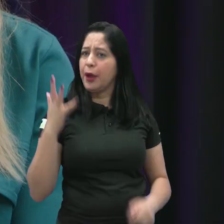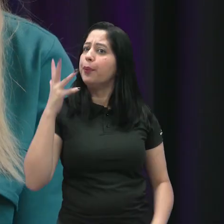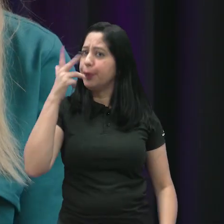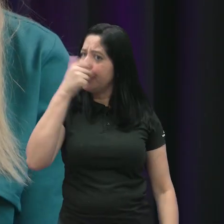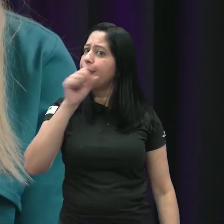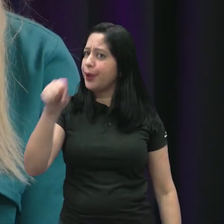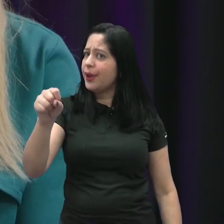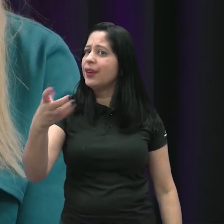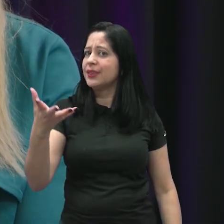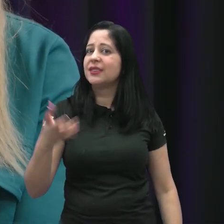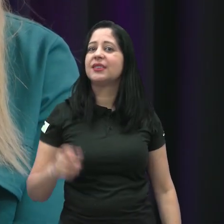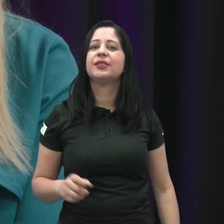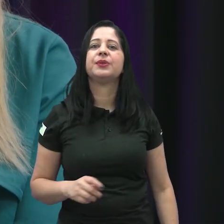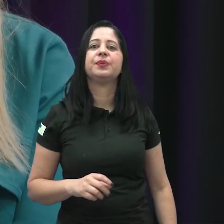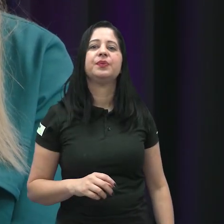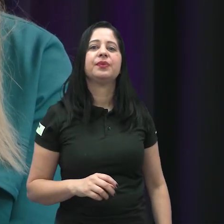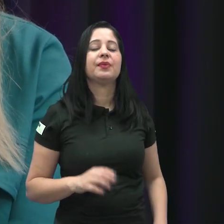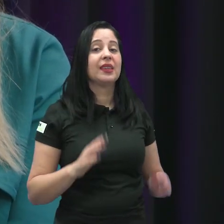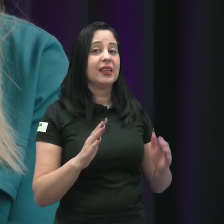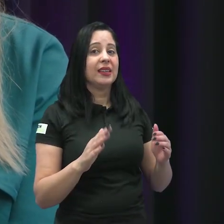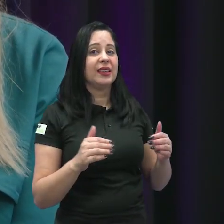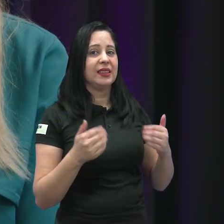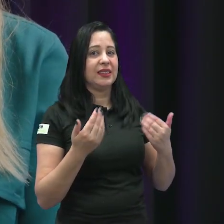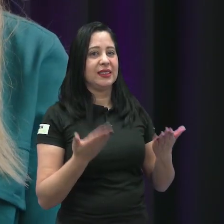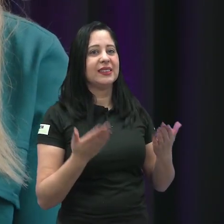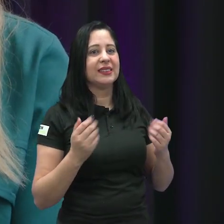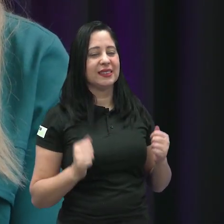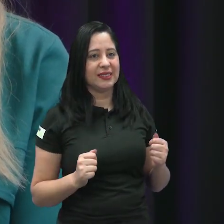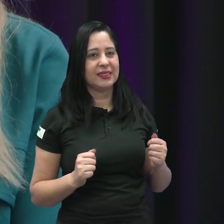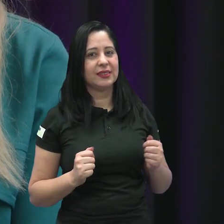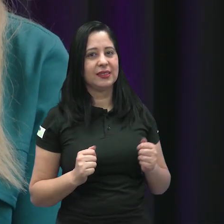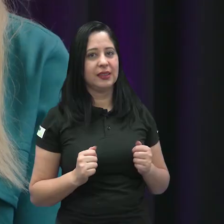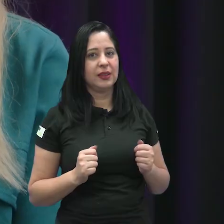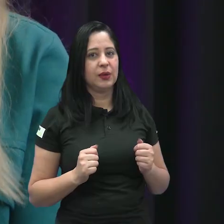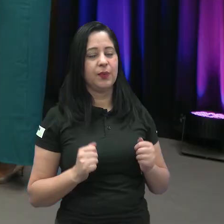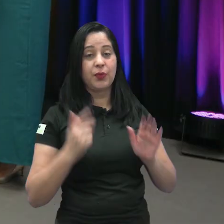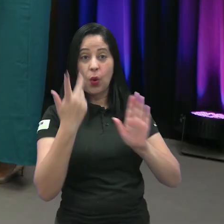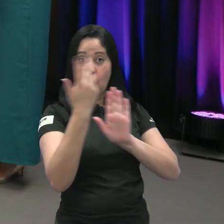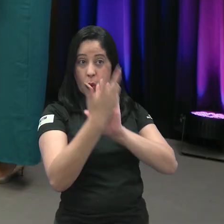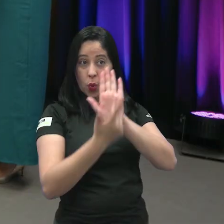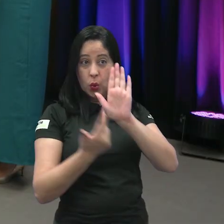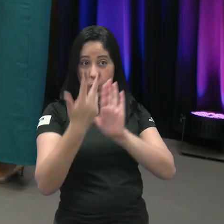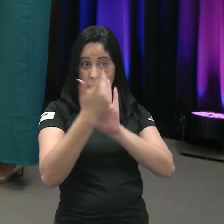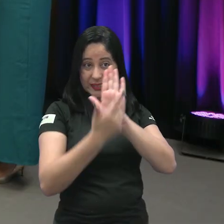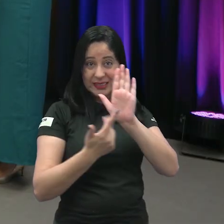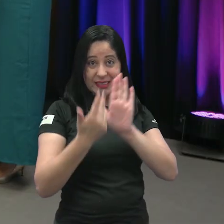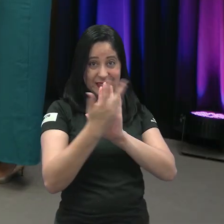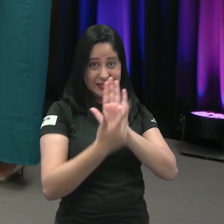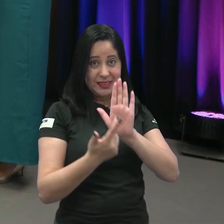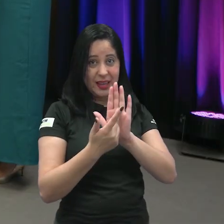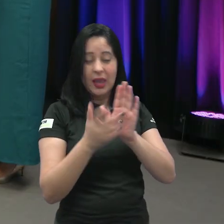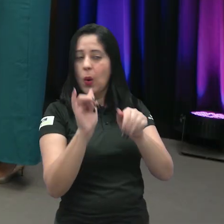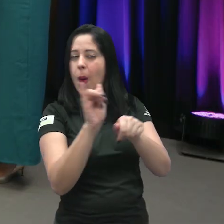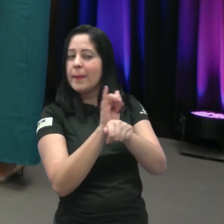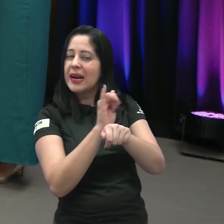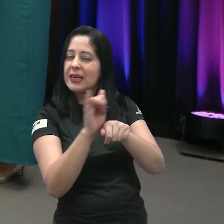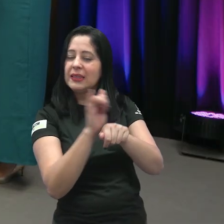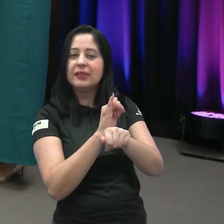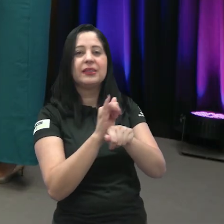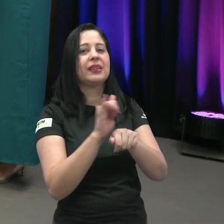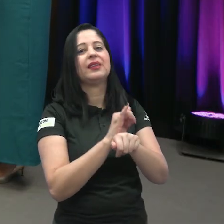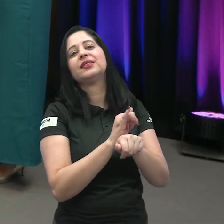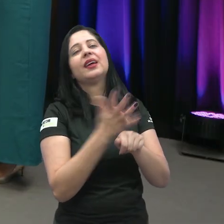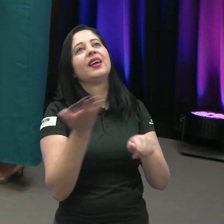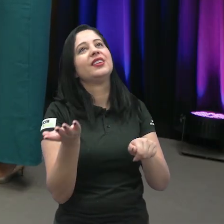Bem bonita, ó. E eu acho que a caricatura, ela é uma forma de